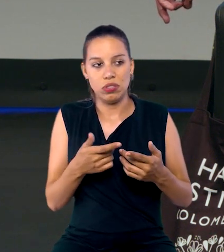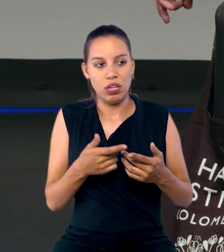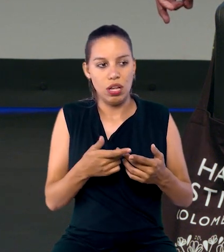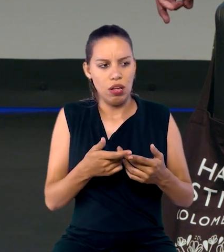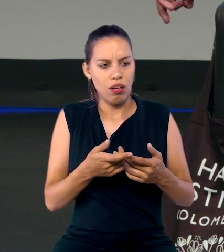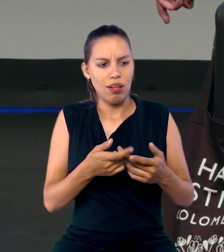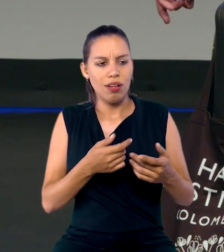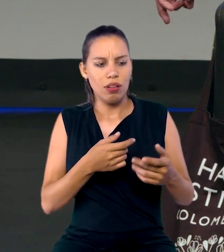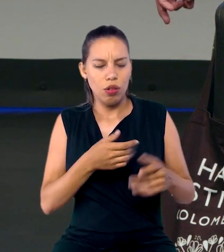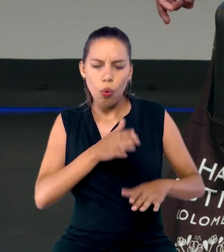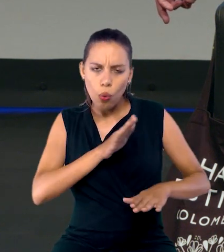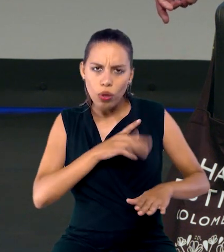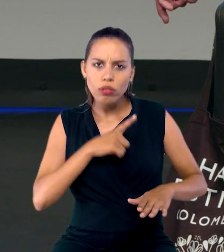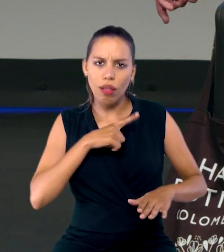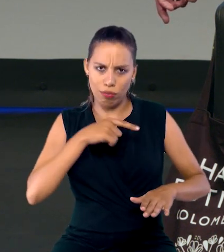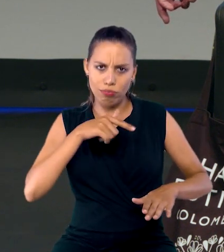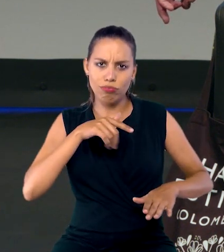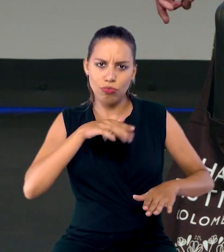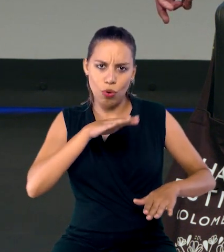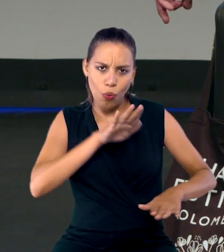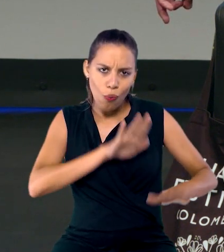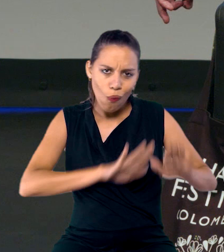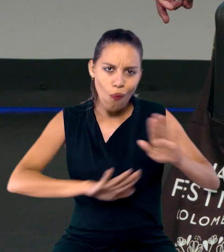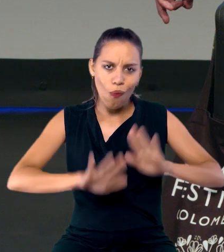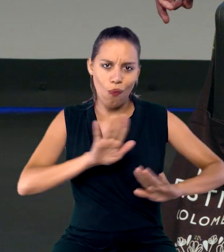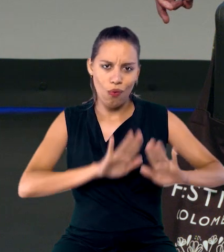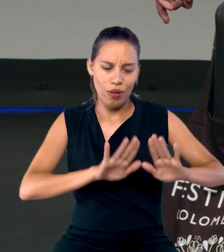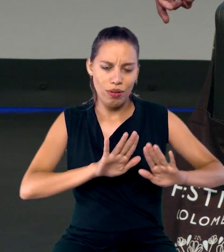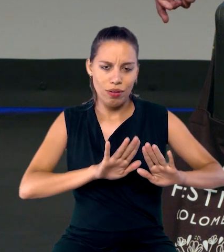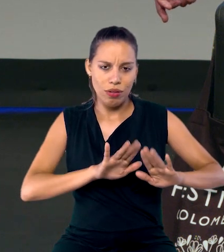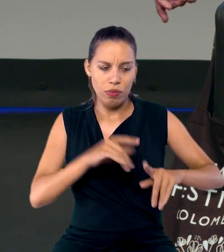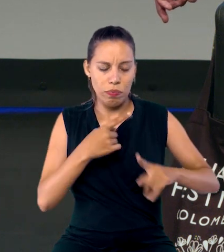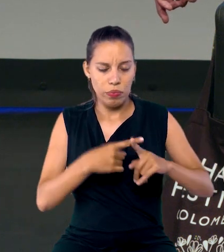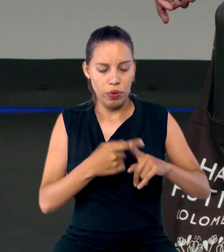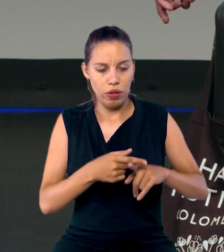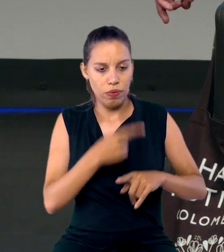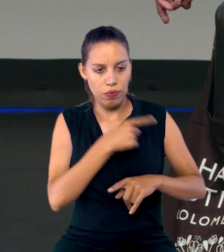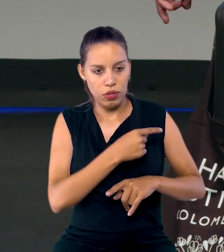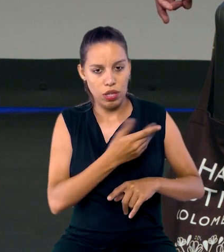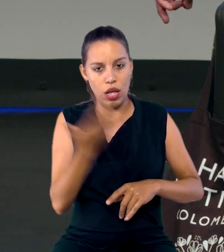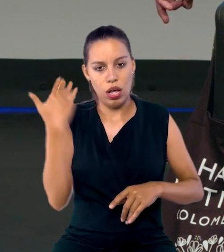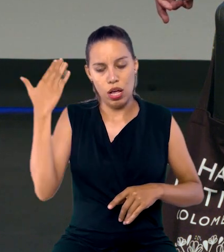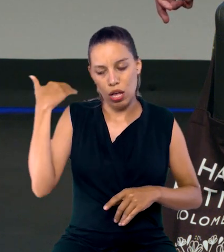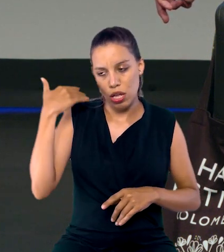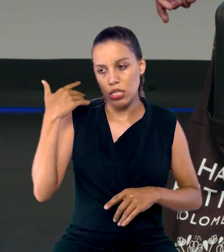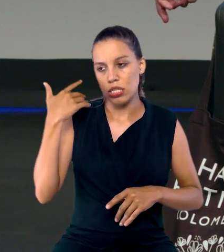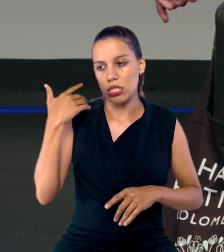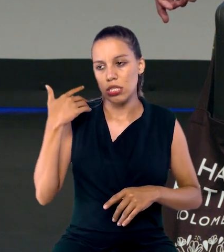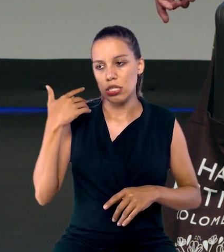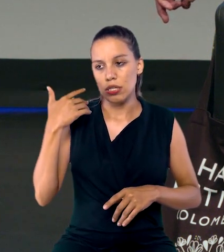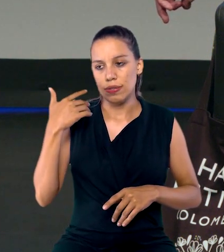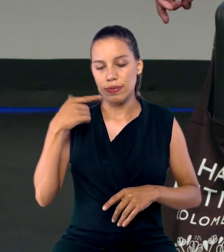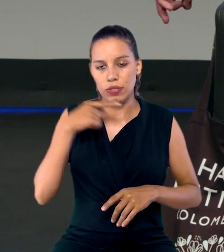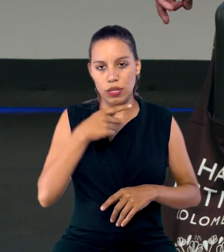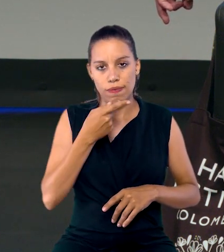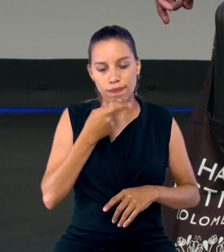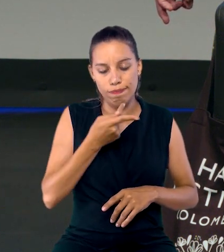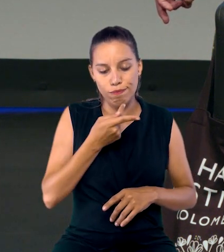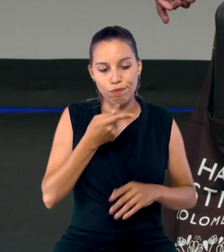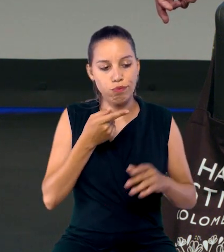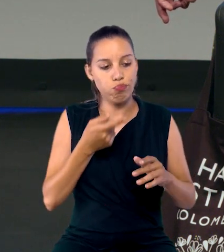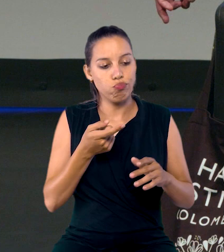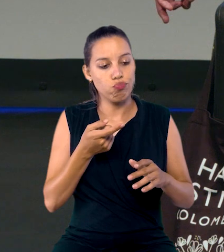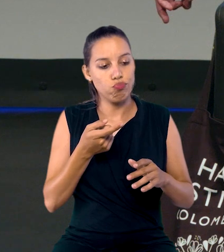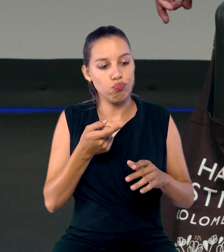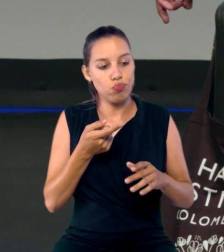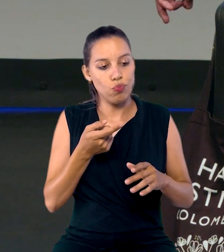transparência sobre o outro, né, e também de algo que em outro momento você comenta, né, de que as